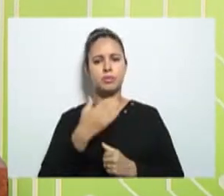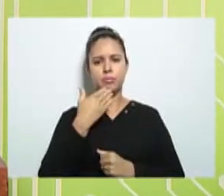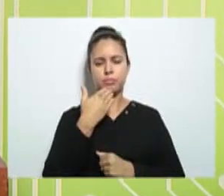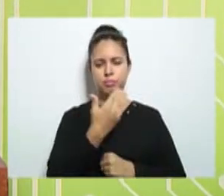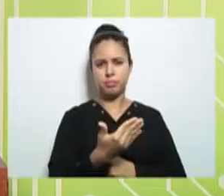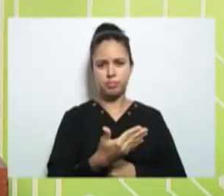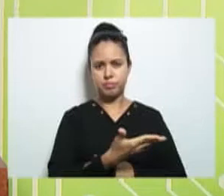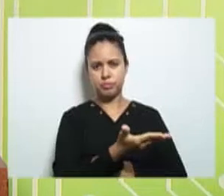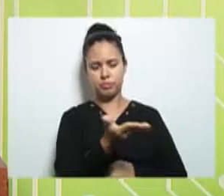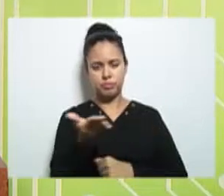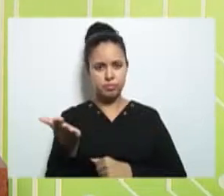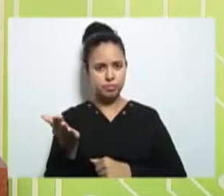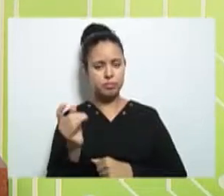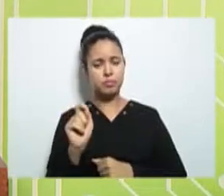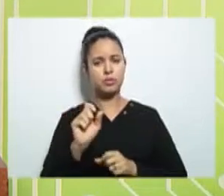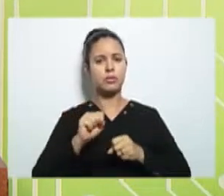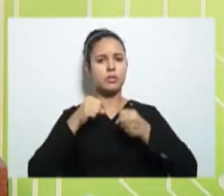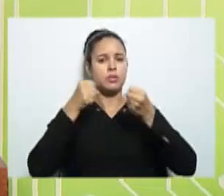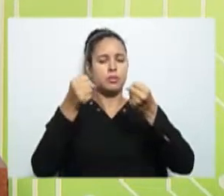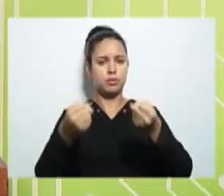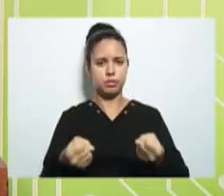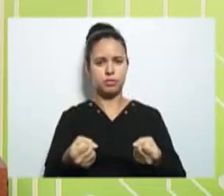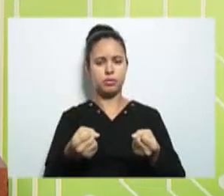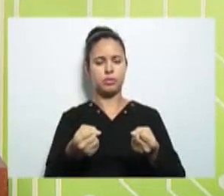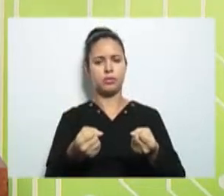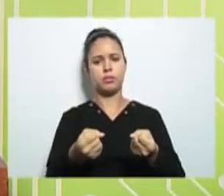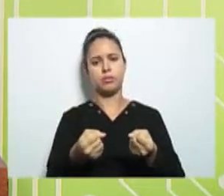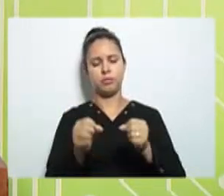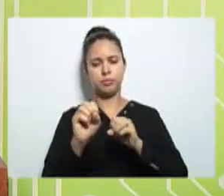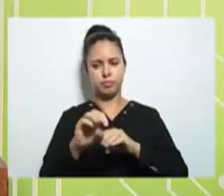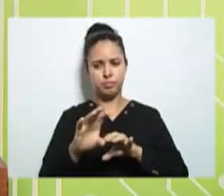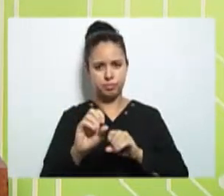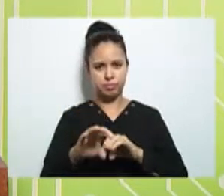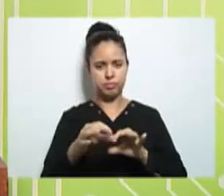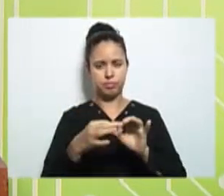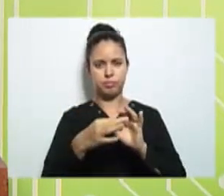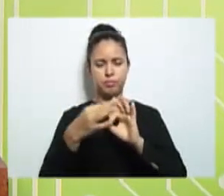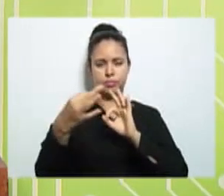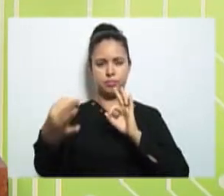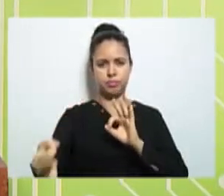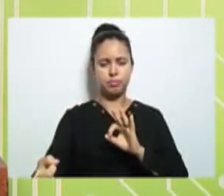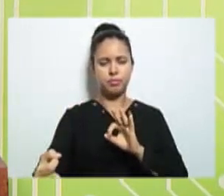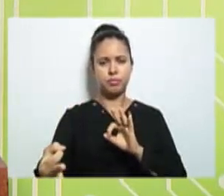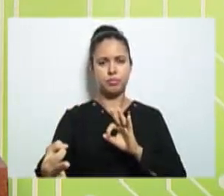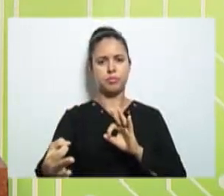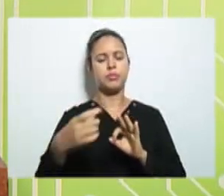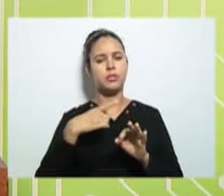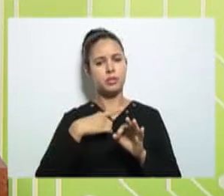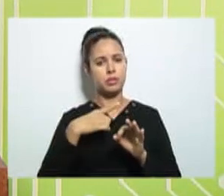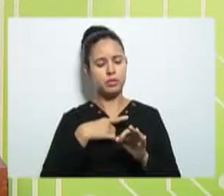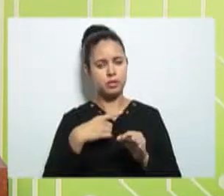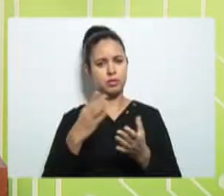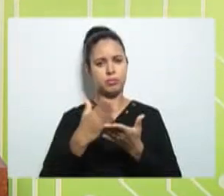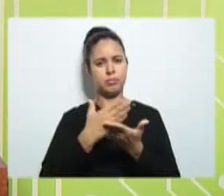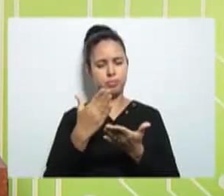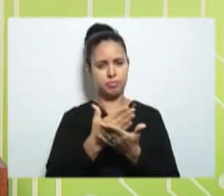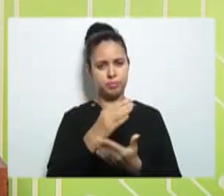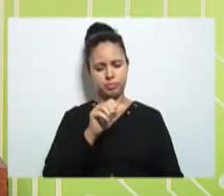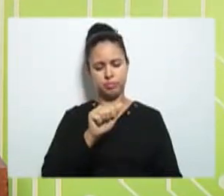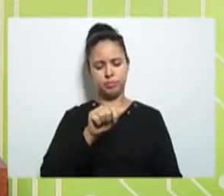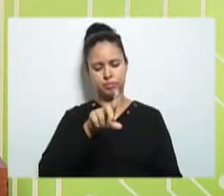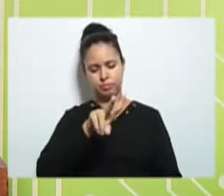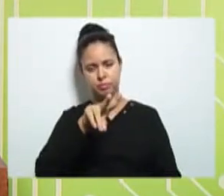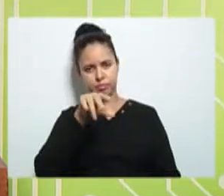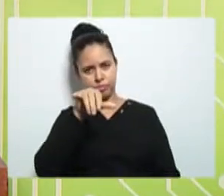vocês possam, gente, se esforçar também em relação a EAD, procurem esse conhecimento, tá? Os materiais já ficam disponíveis no ar, vocês podem